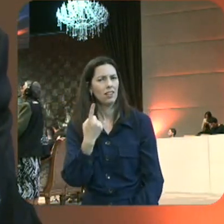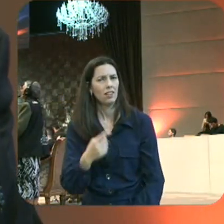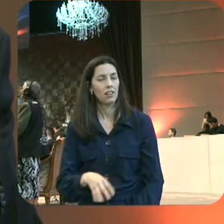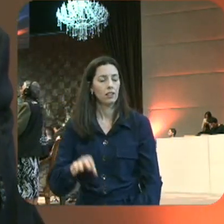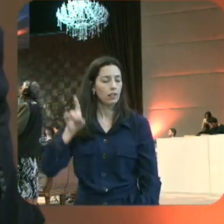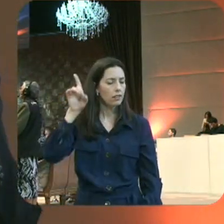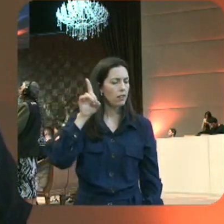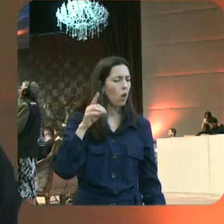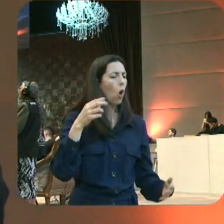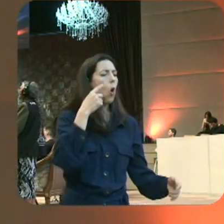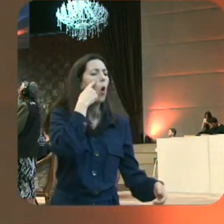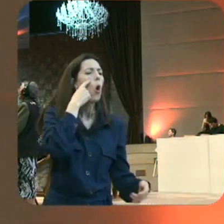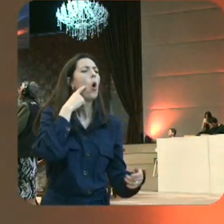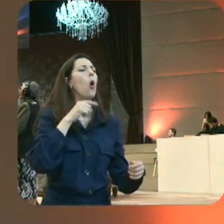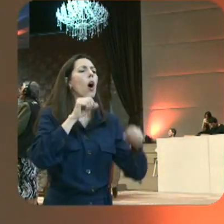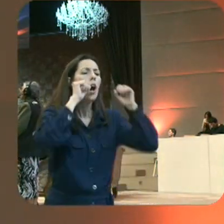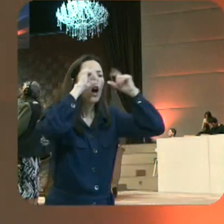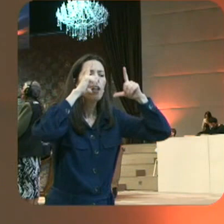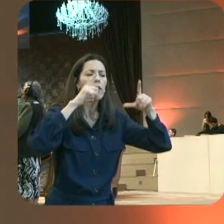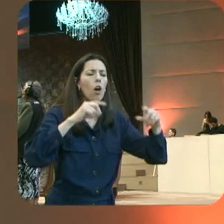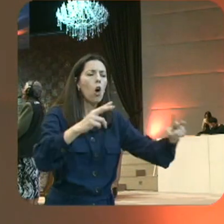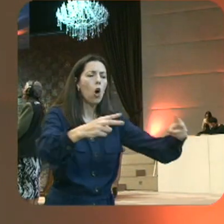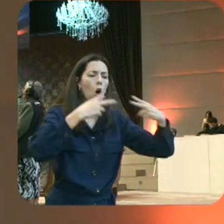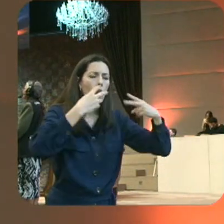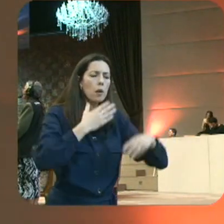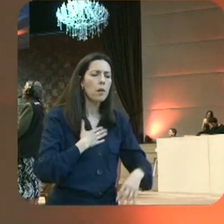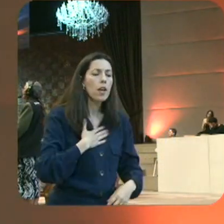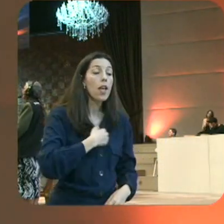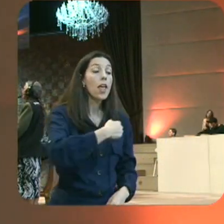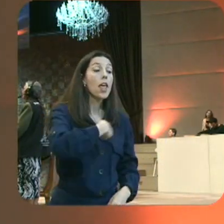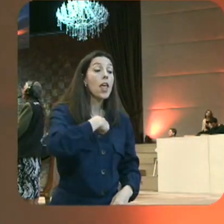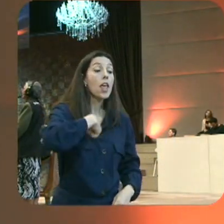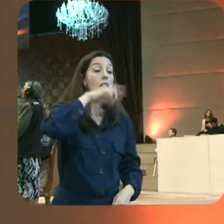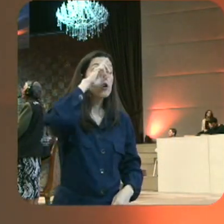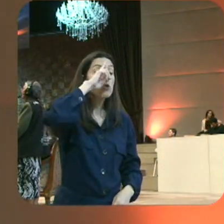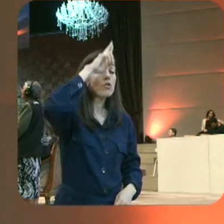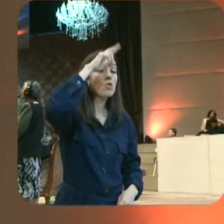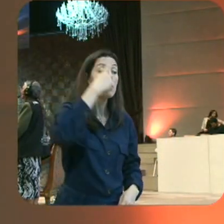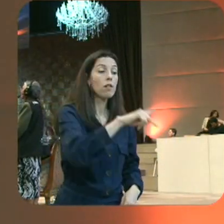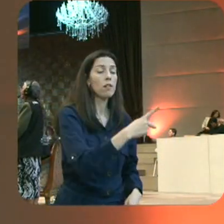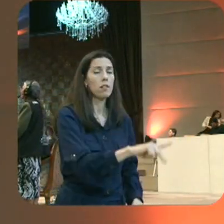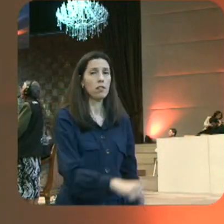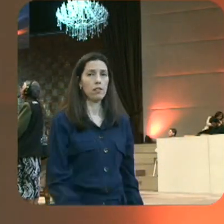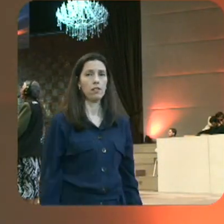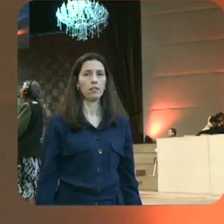eu sou o teu Senhor. Nessa manhã eu queria orar com você